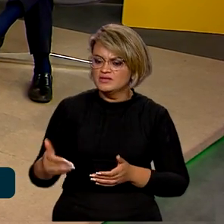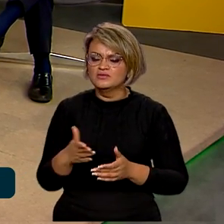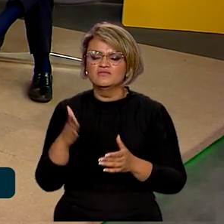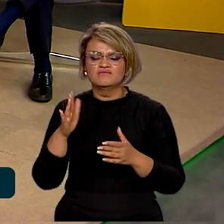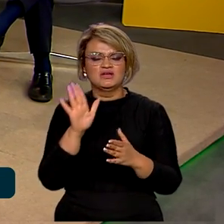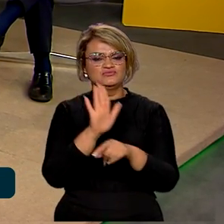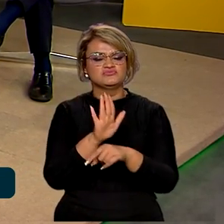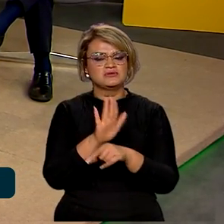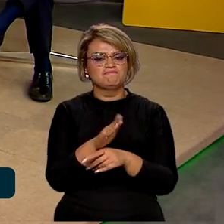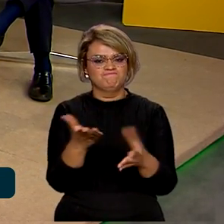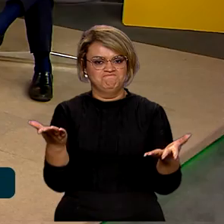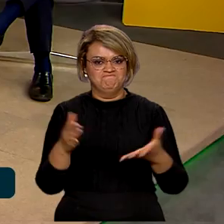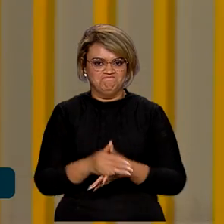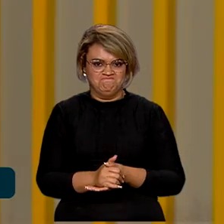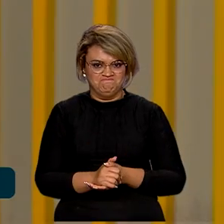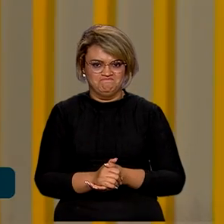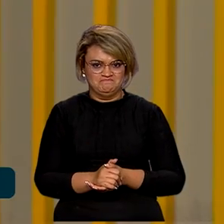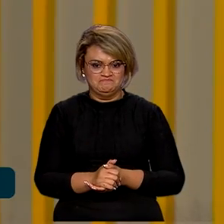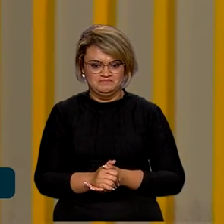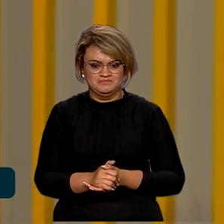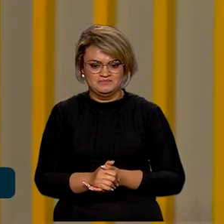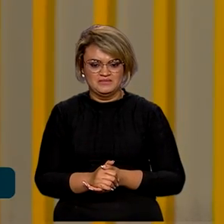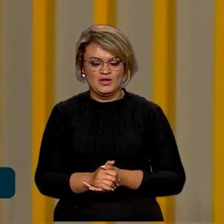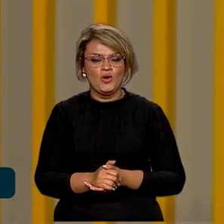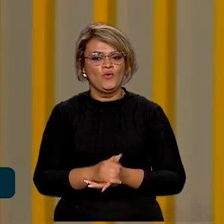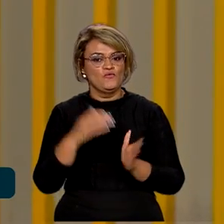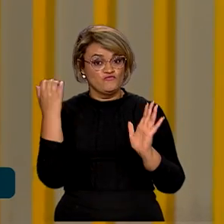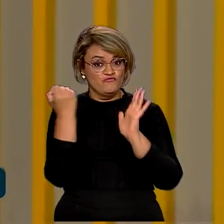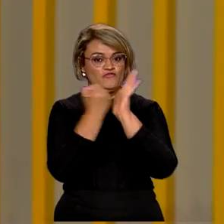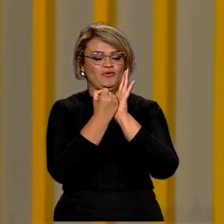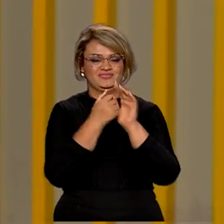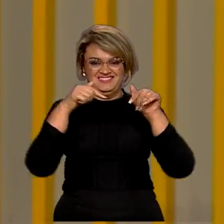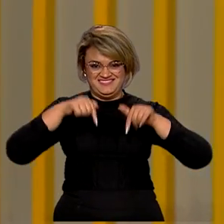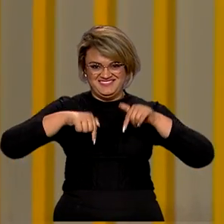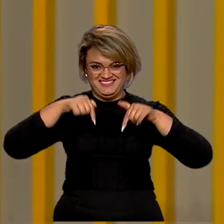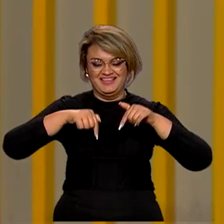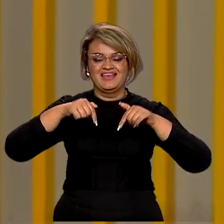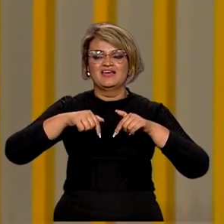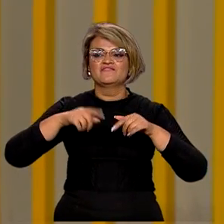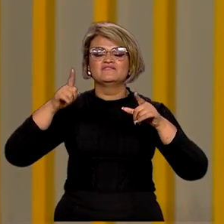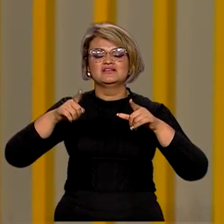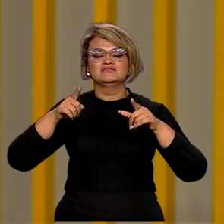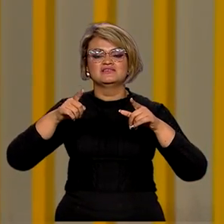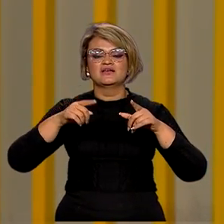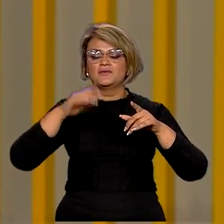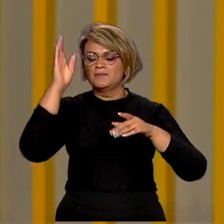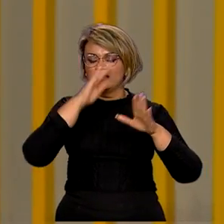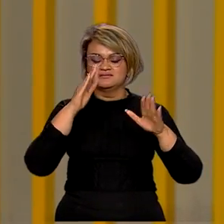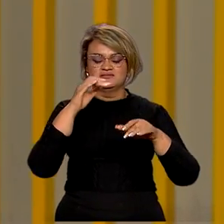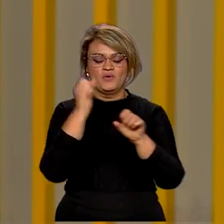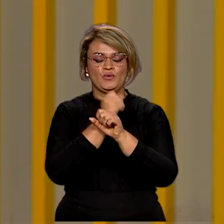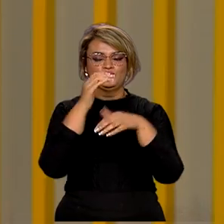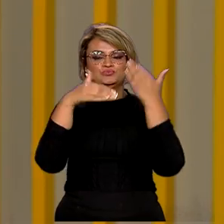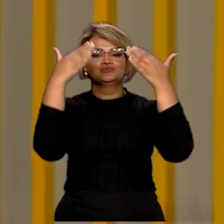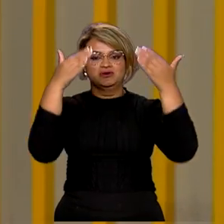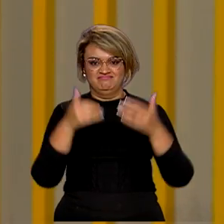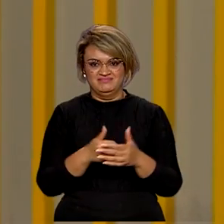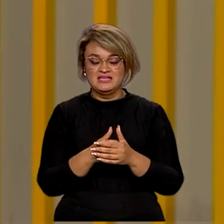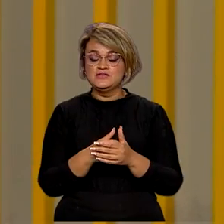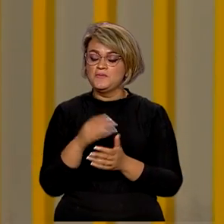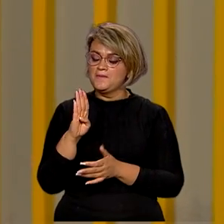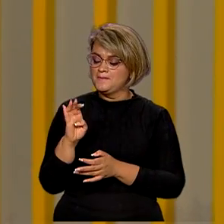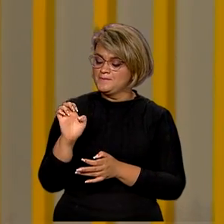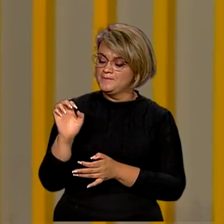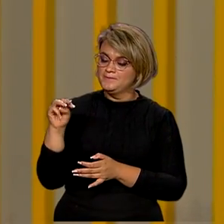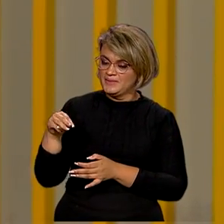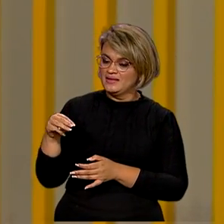atender as demandas das Margaridas? Olha, o lema dessa 7ª marcha é pela reconstrução do Brasil e pelo bem viver. E tem uma coisa